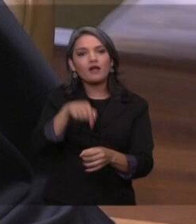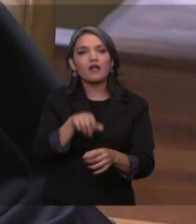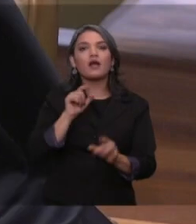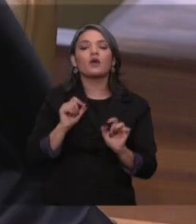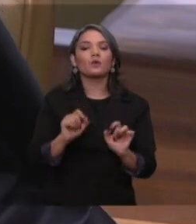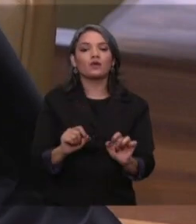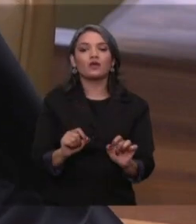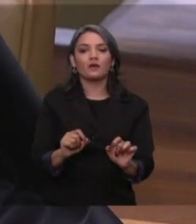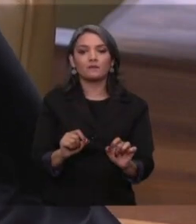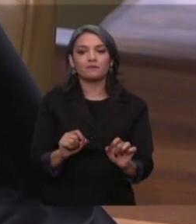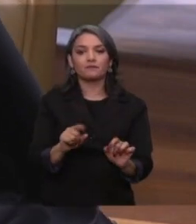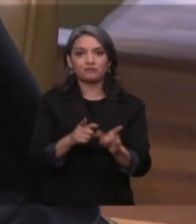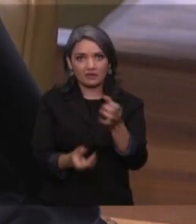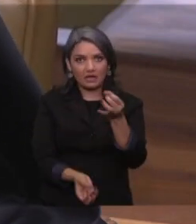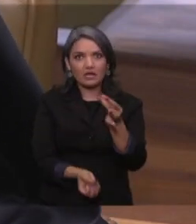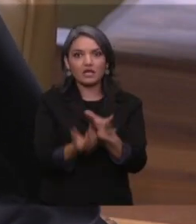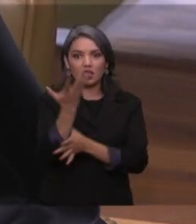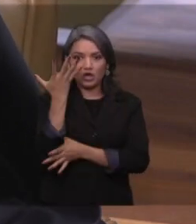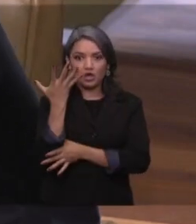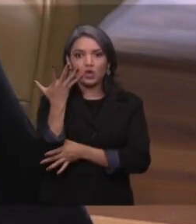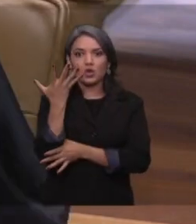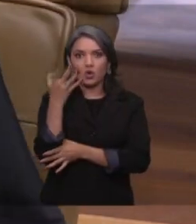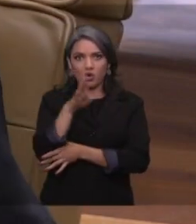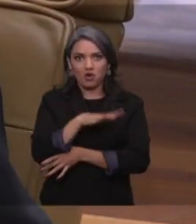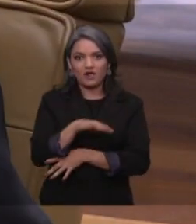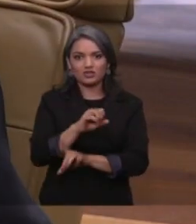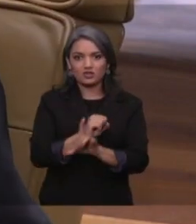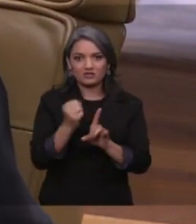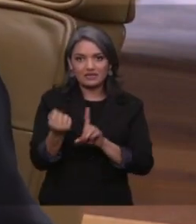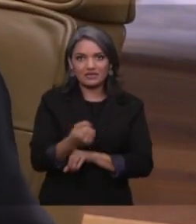Senhoras, que criou e é a